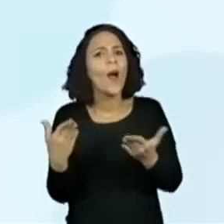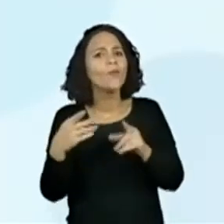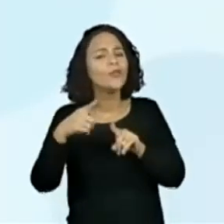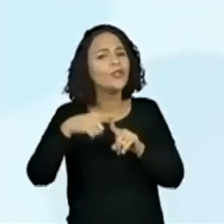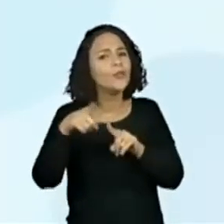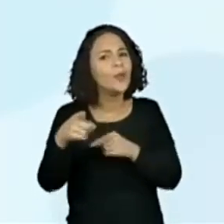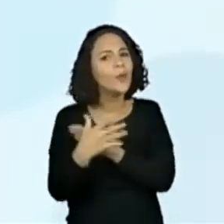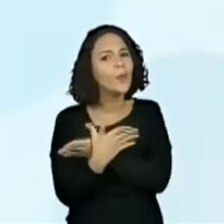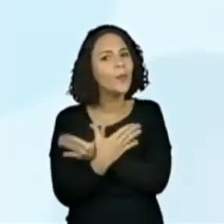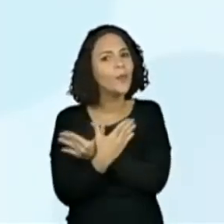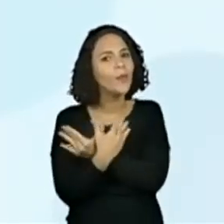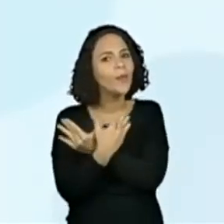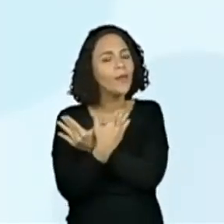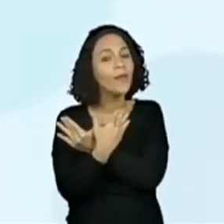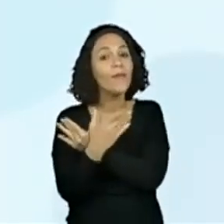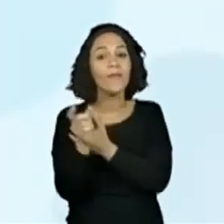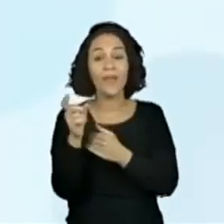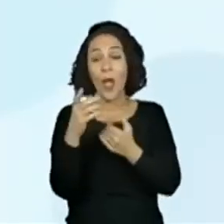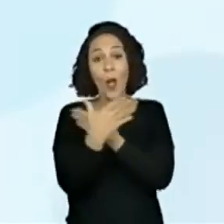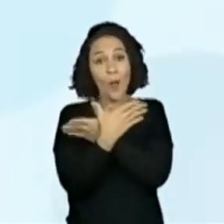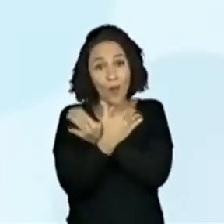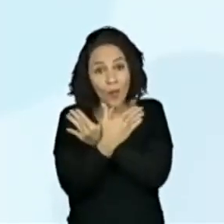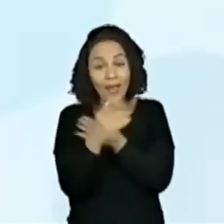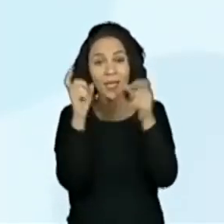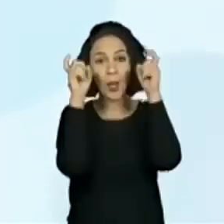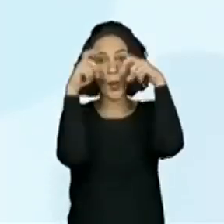essa? Borboleta coruja.